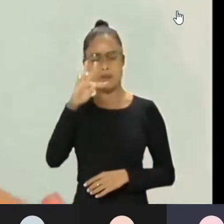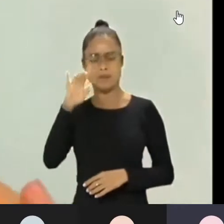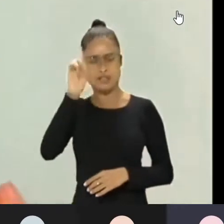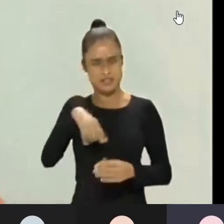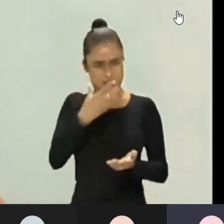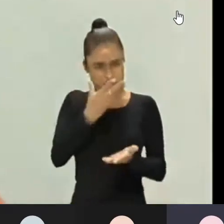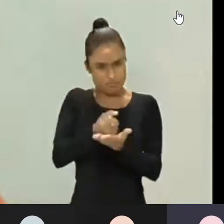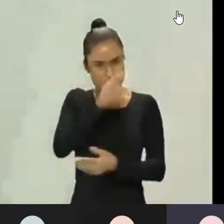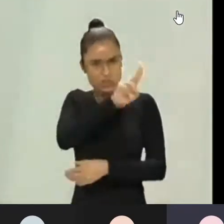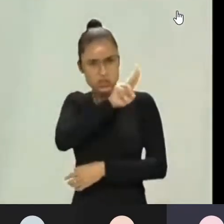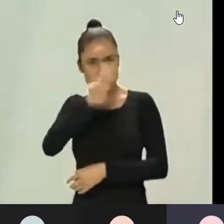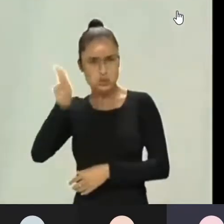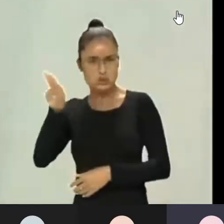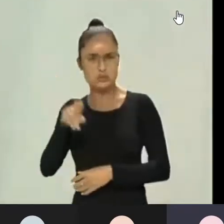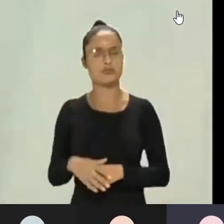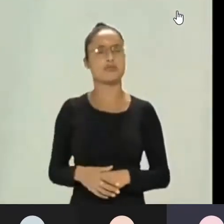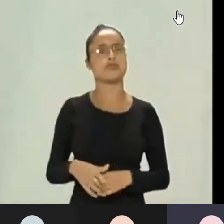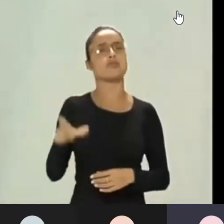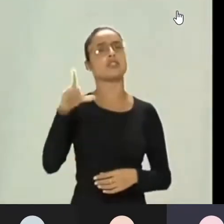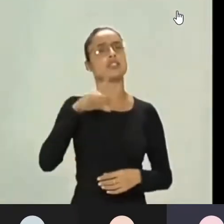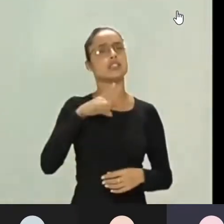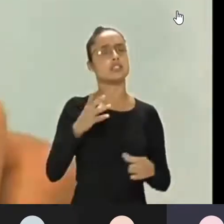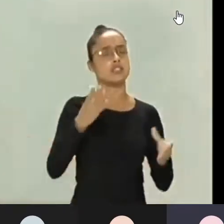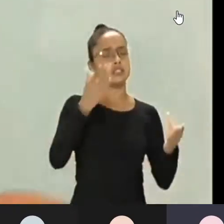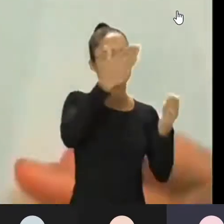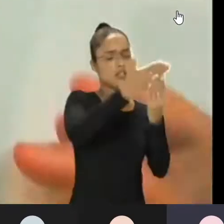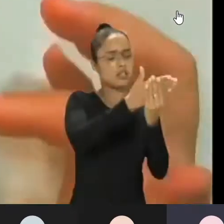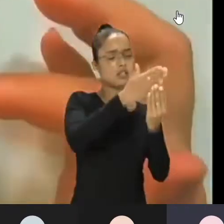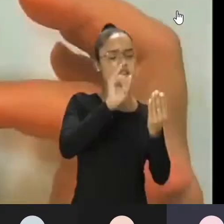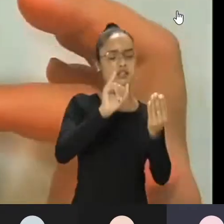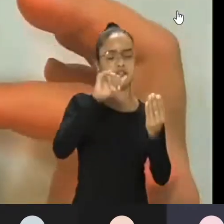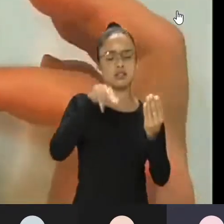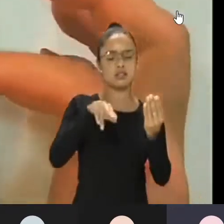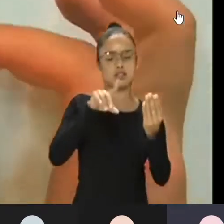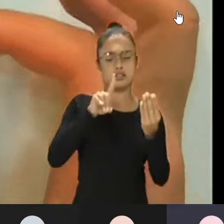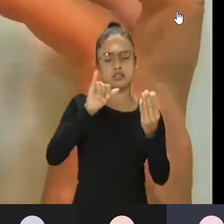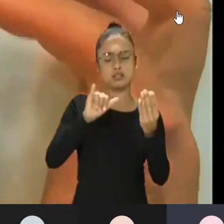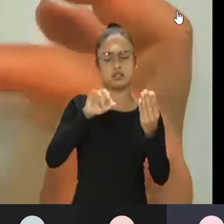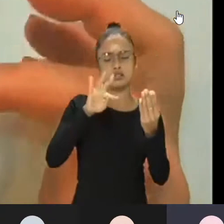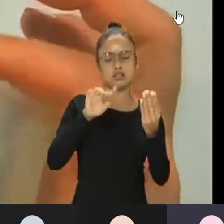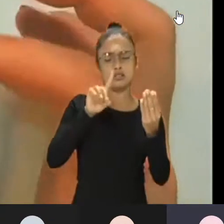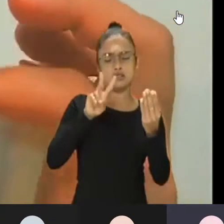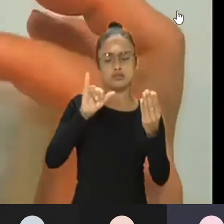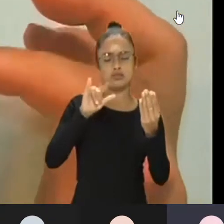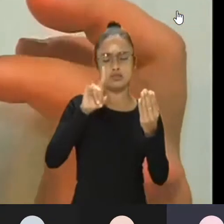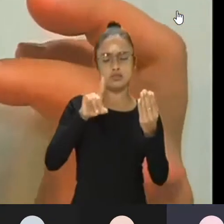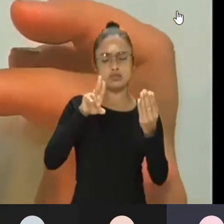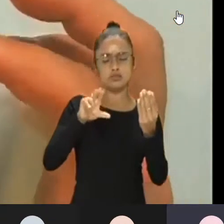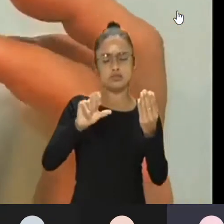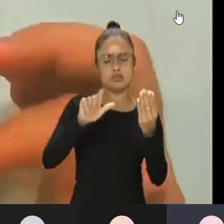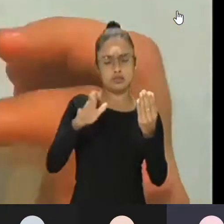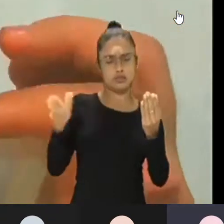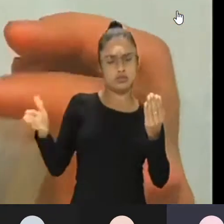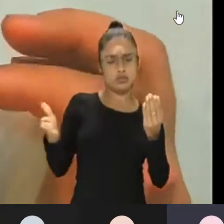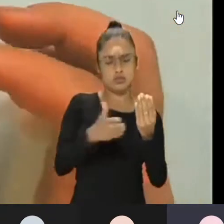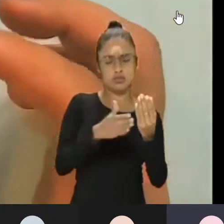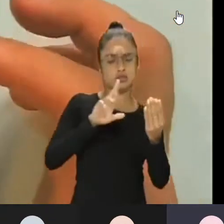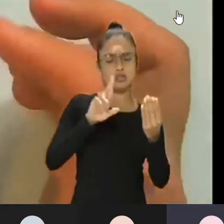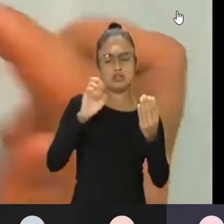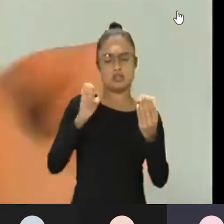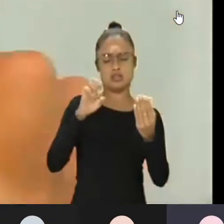várias. Então, fica aqui no Individual Render. Tem várias páginas, né, para vários objetos com realidade